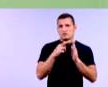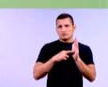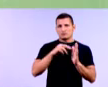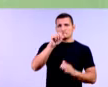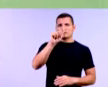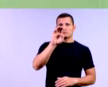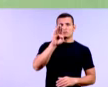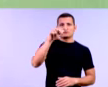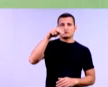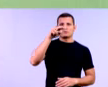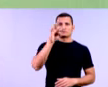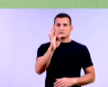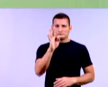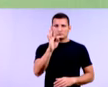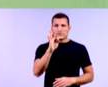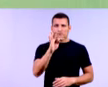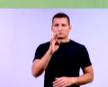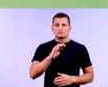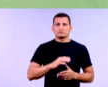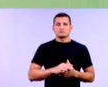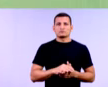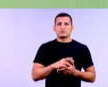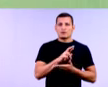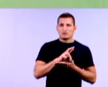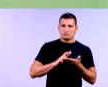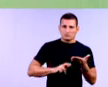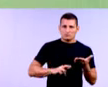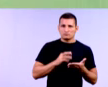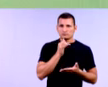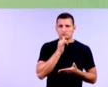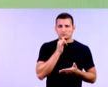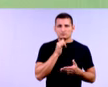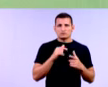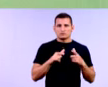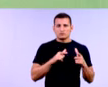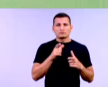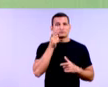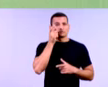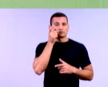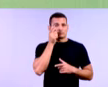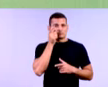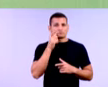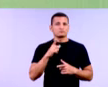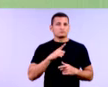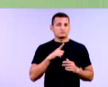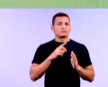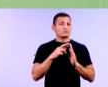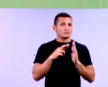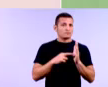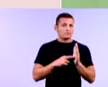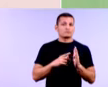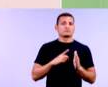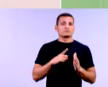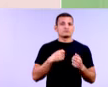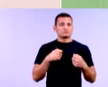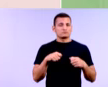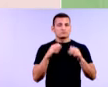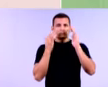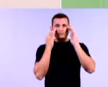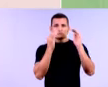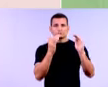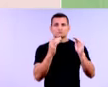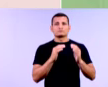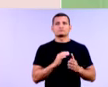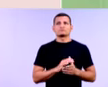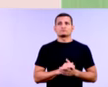para esse tipo de trabalho. Um relatório, por exemplo, de trabalho técnico-científico de trabalho, tem uns padrões a serem seguidos.